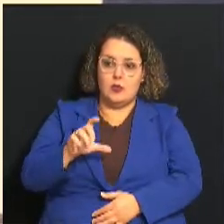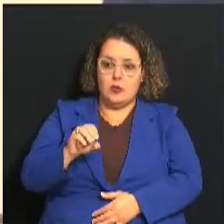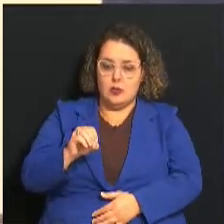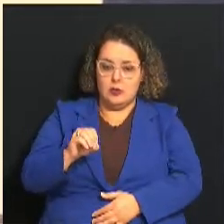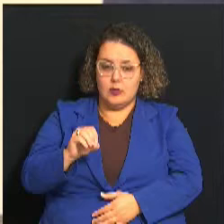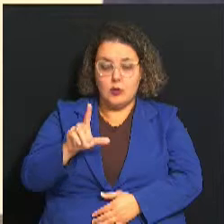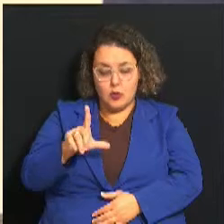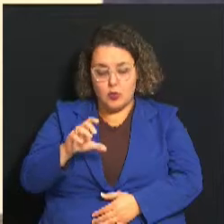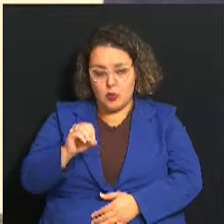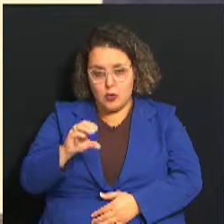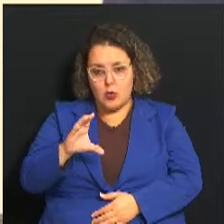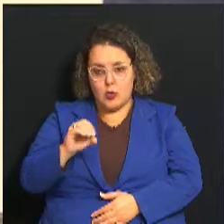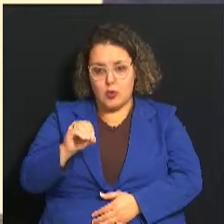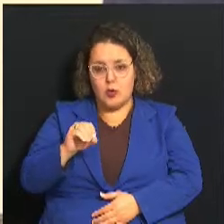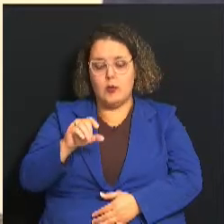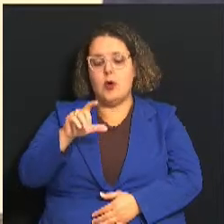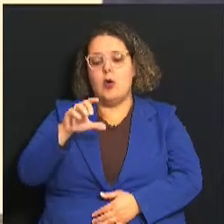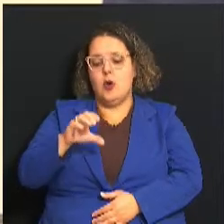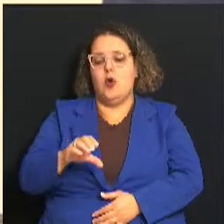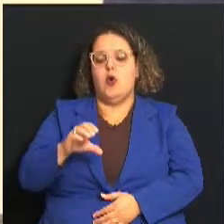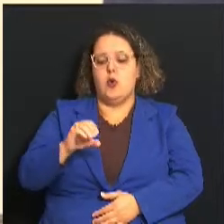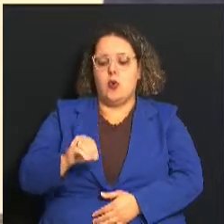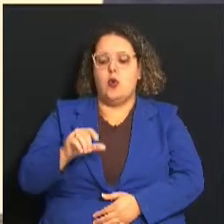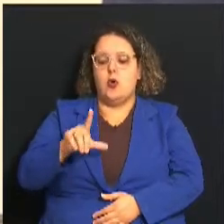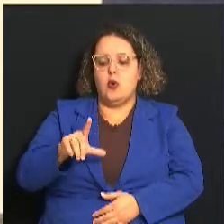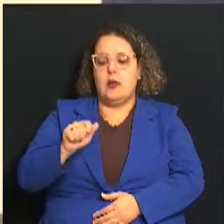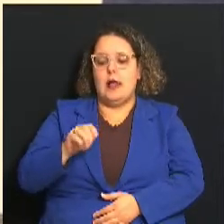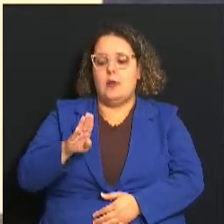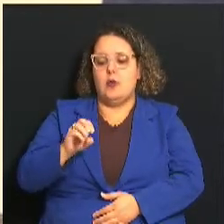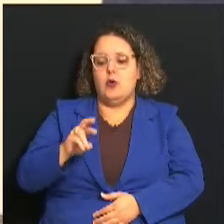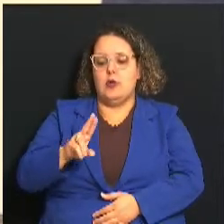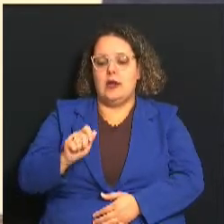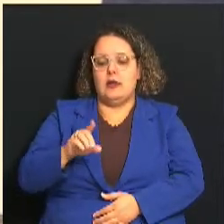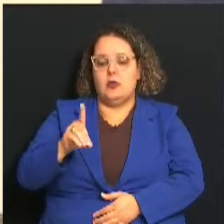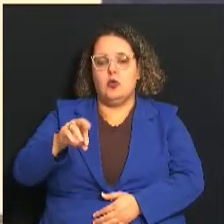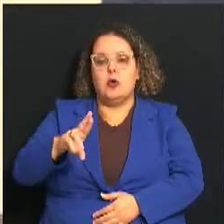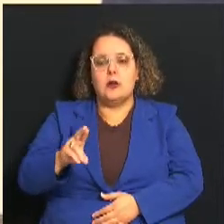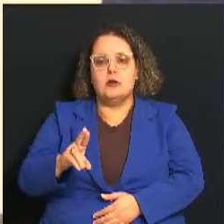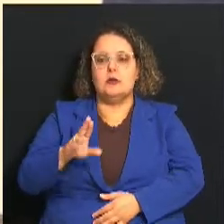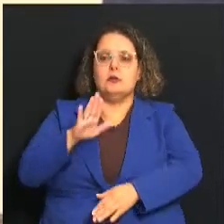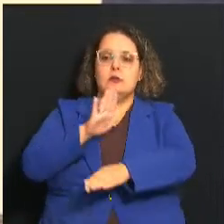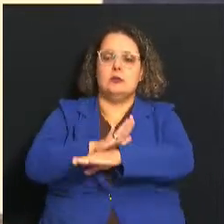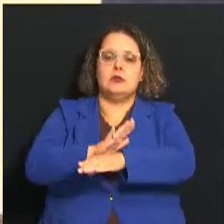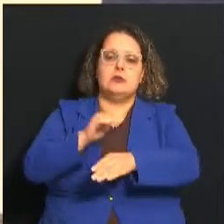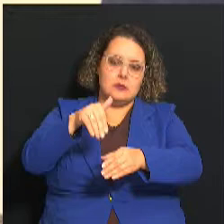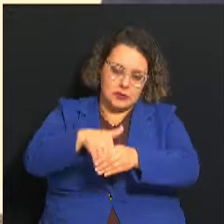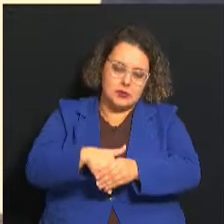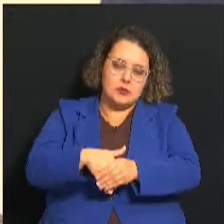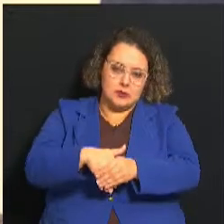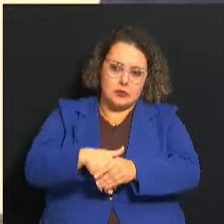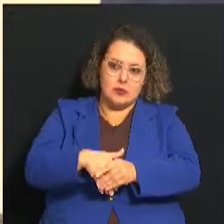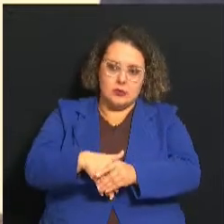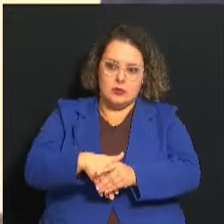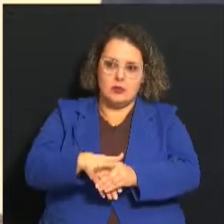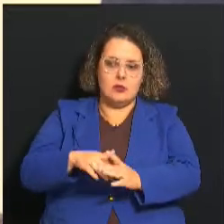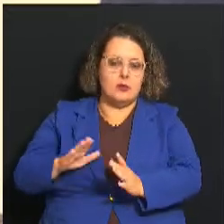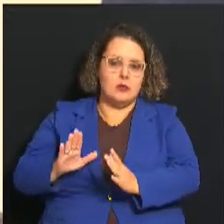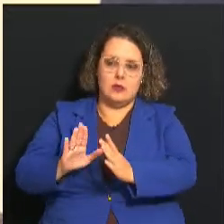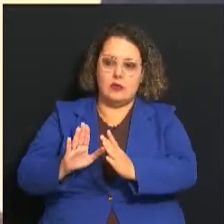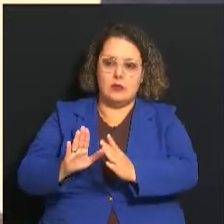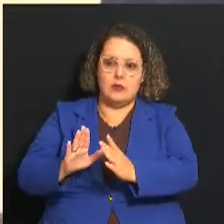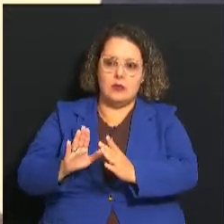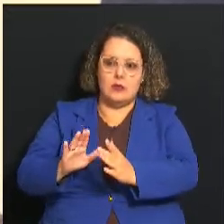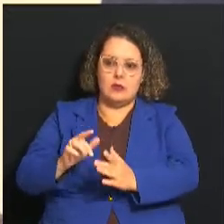vai participar da votação. E no meu entendimento e na minha compreensão, essa frente ela não tem a